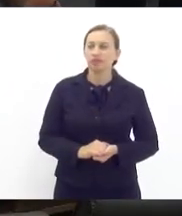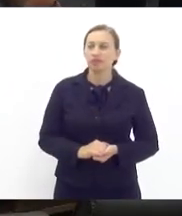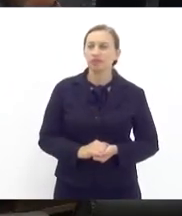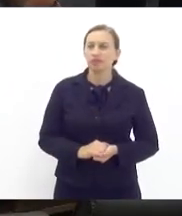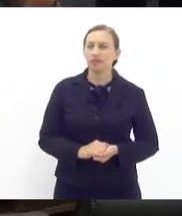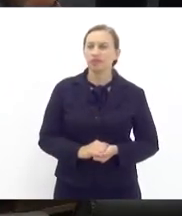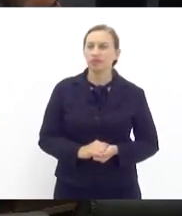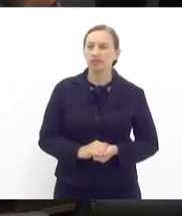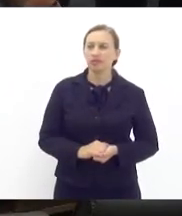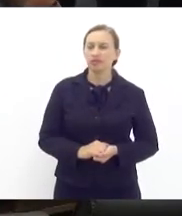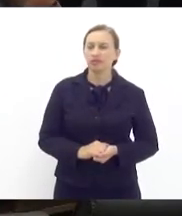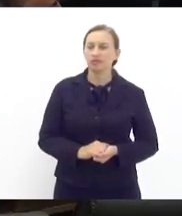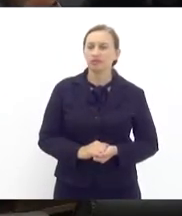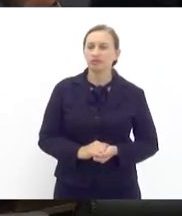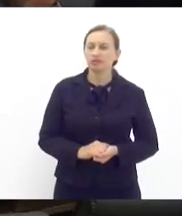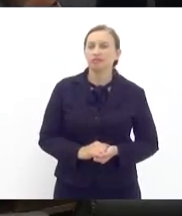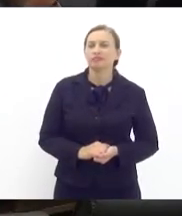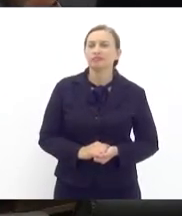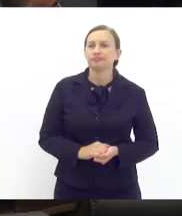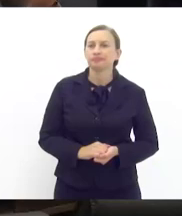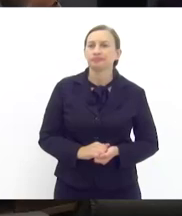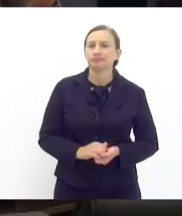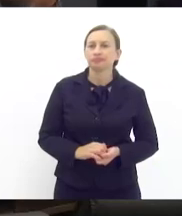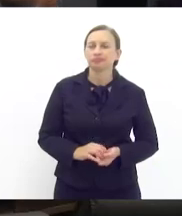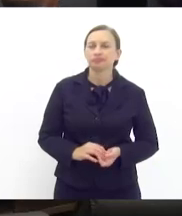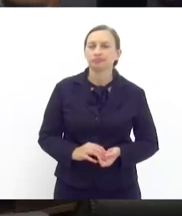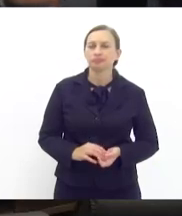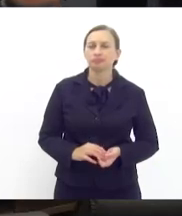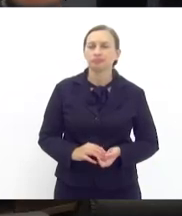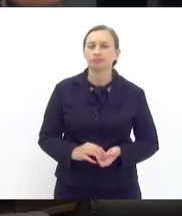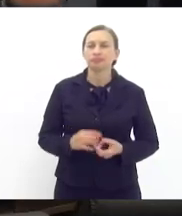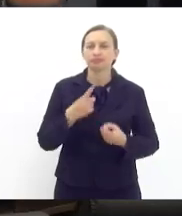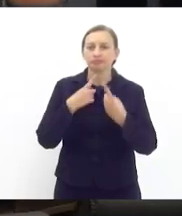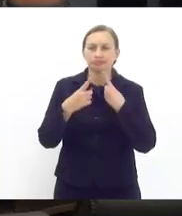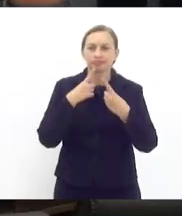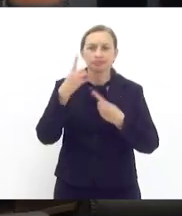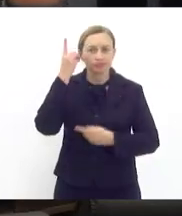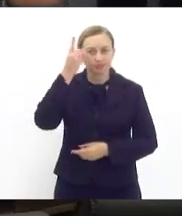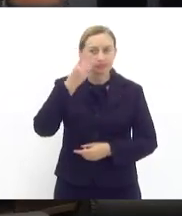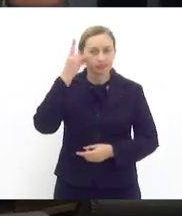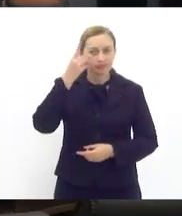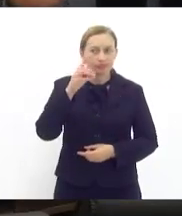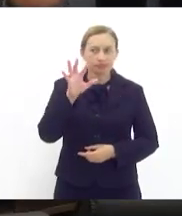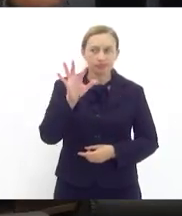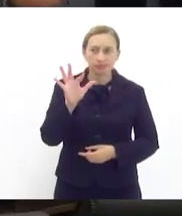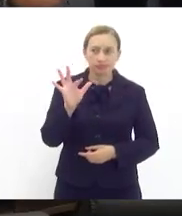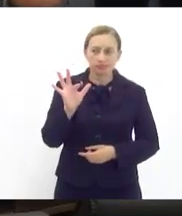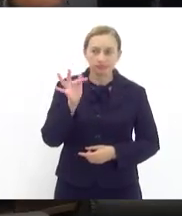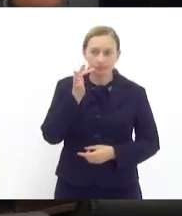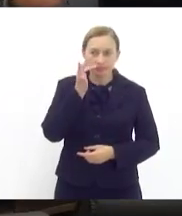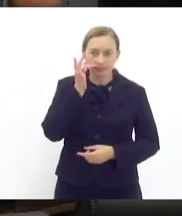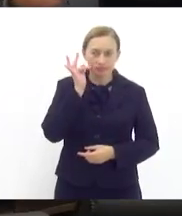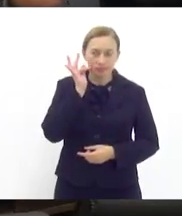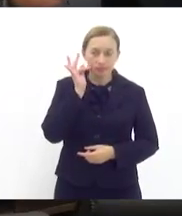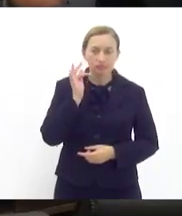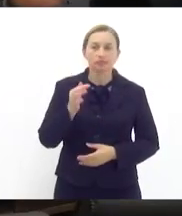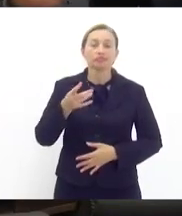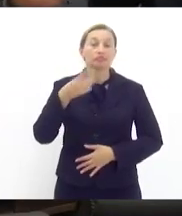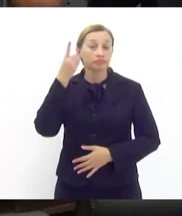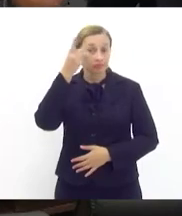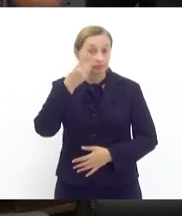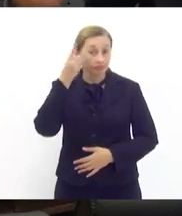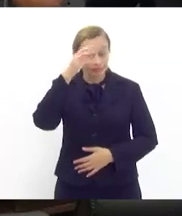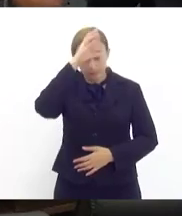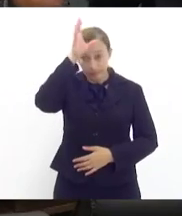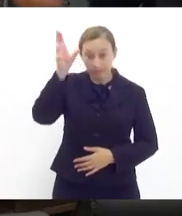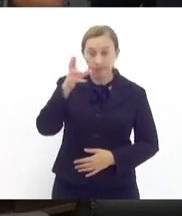discutir deputado Flávio Serafim deputada Tia Ju eu